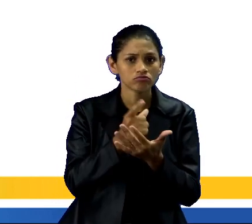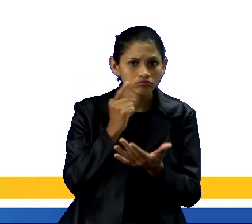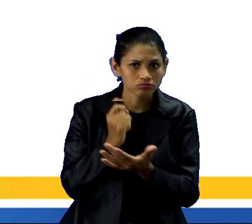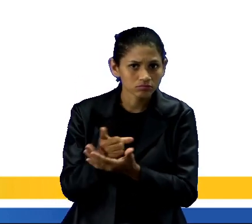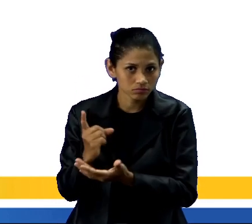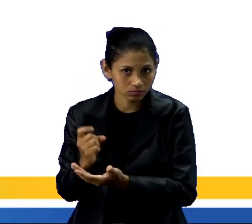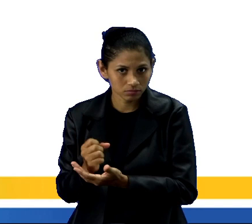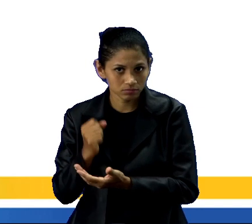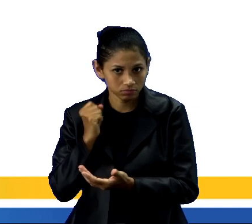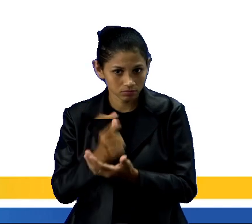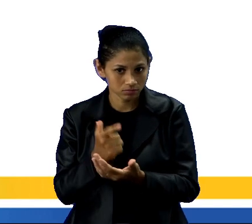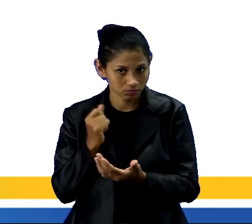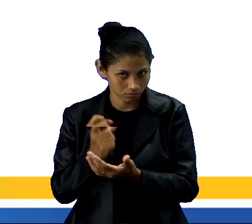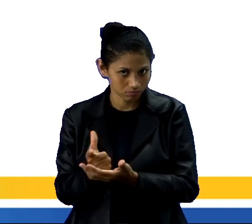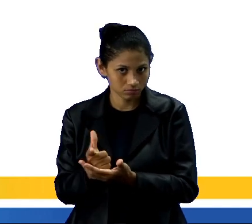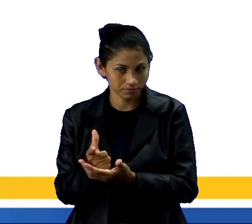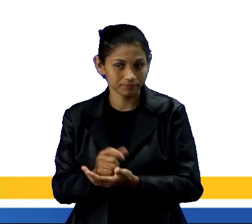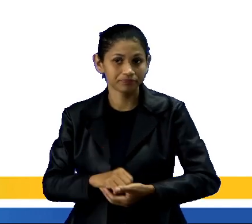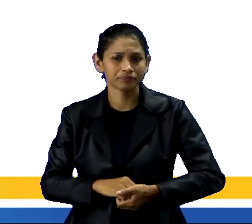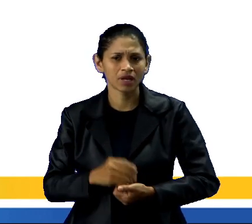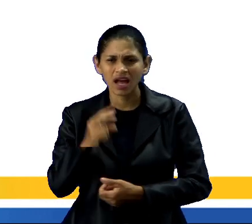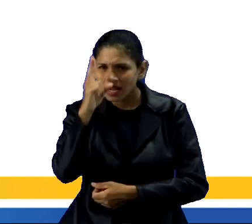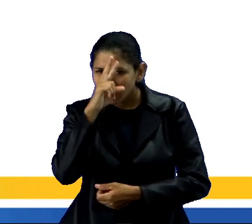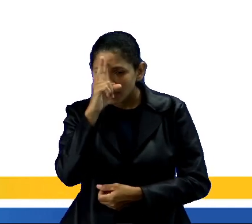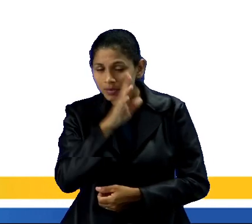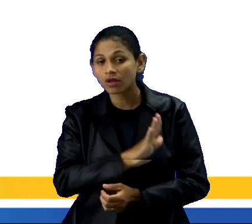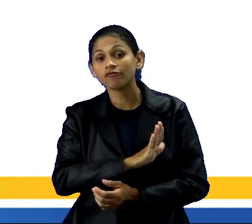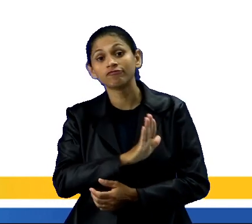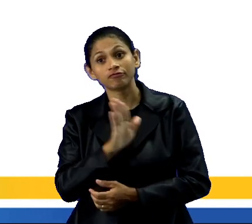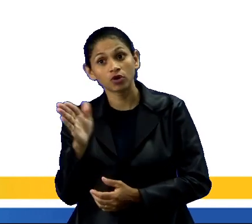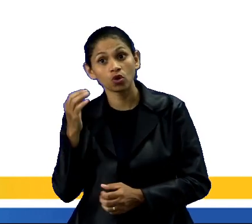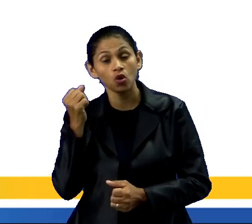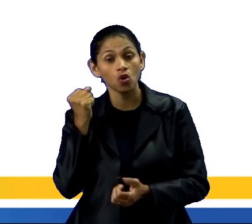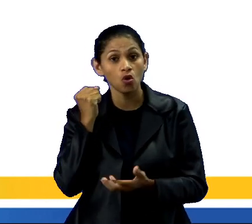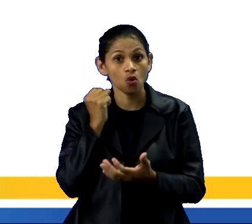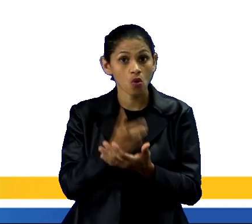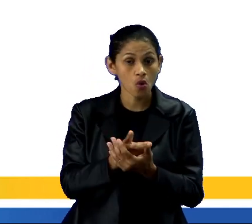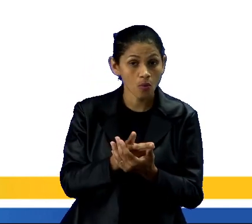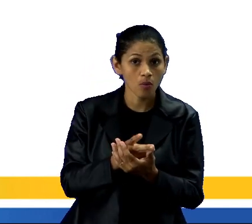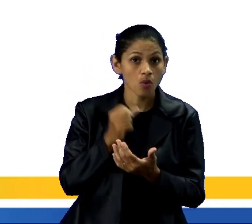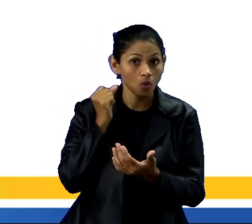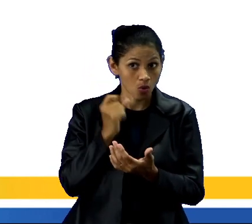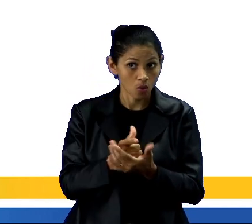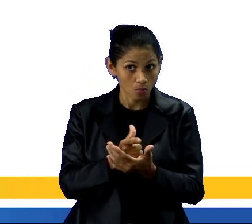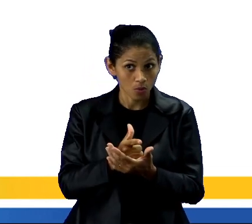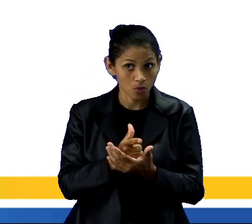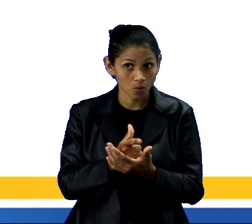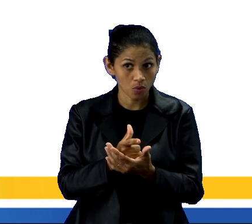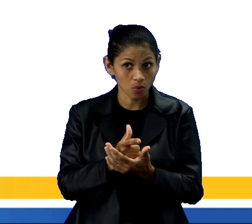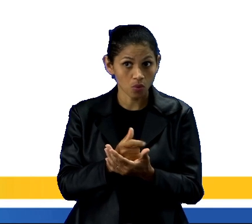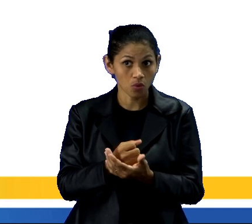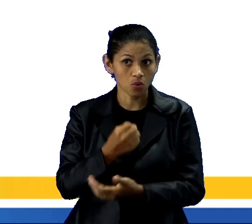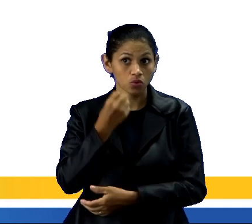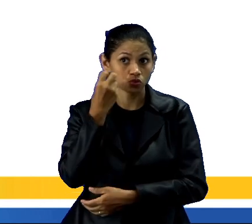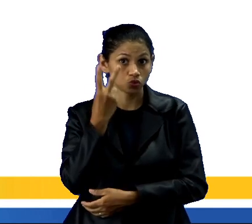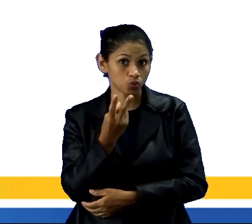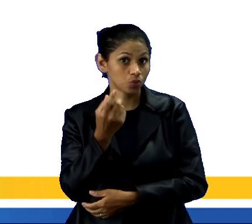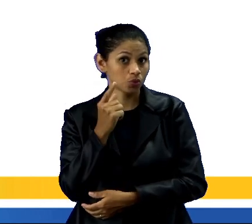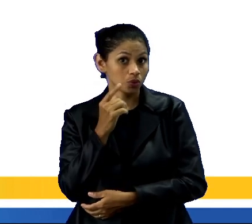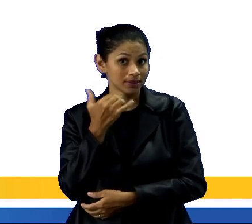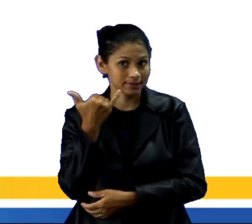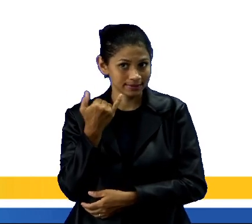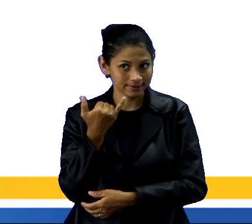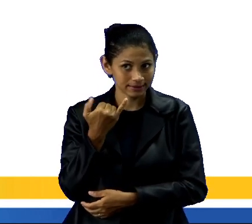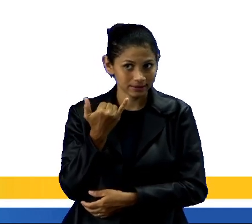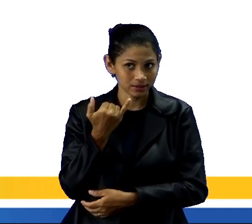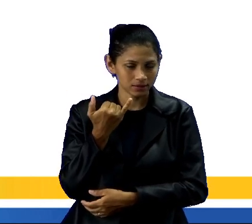só, lembra que ela foi à papelaria e comprou 2 canetas e cada caneta era R$ 1,50? Então,